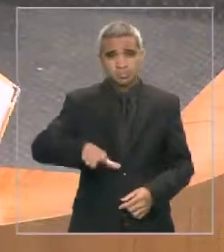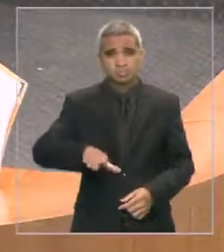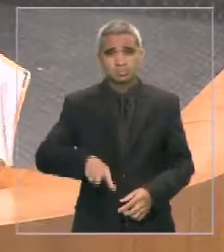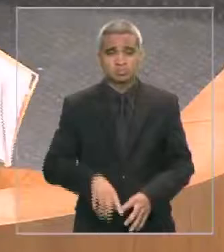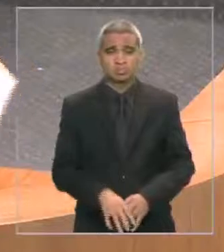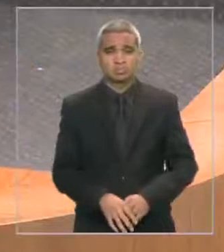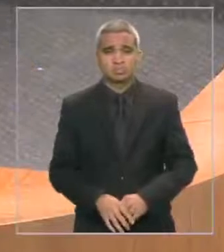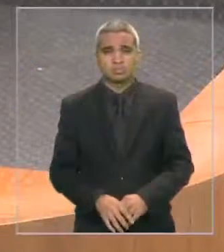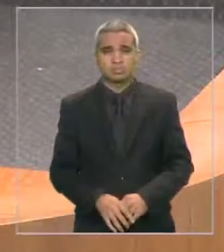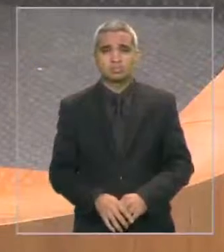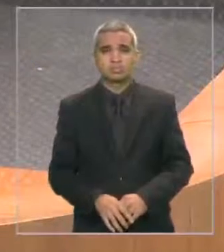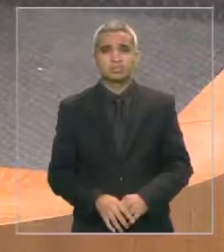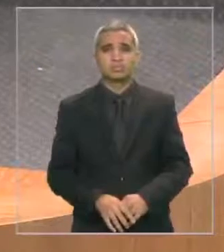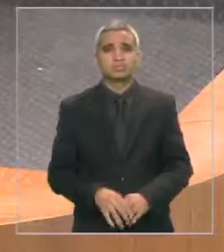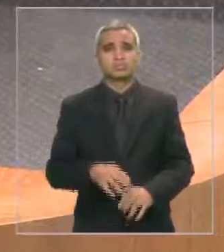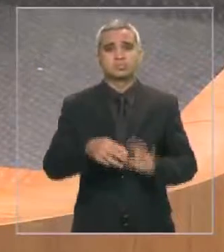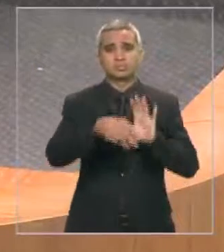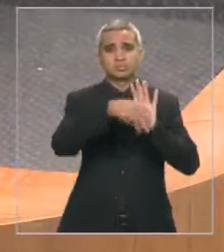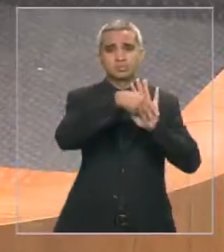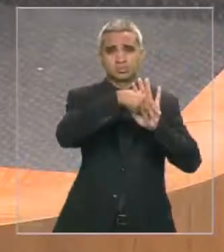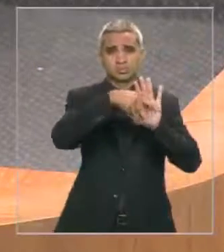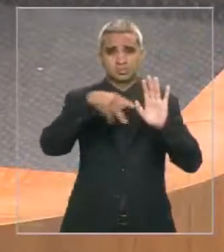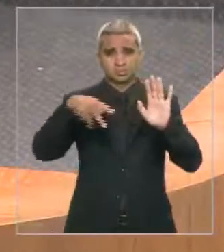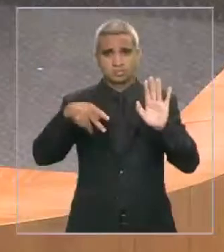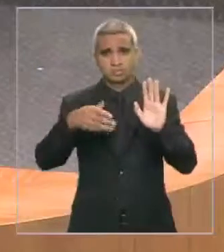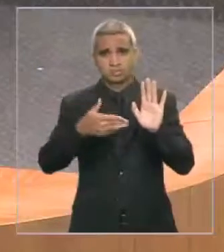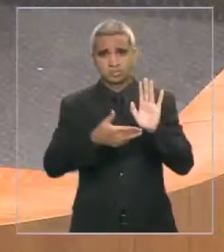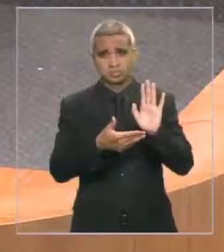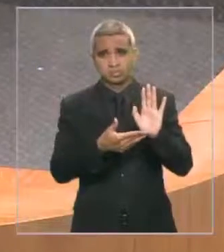essa medida provisória.